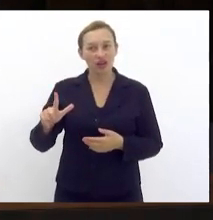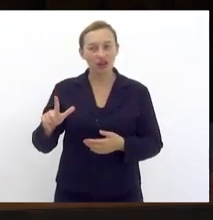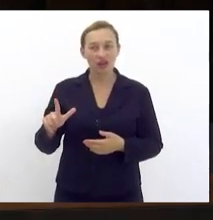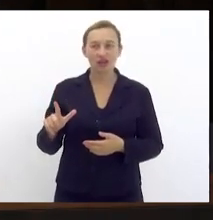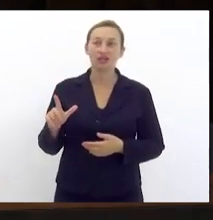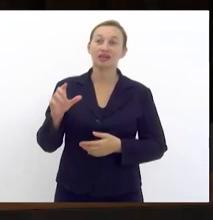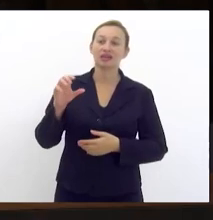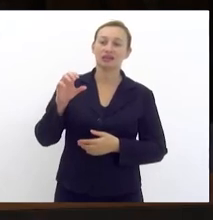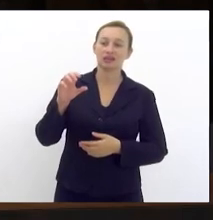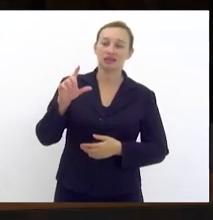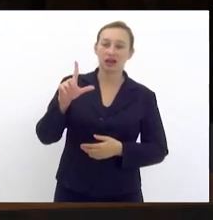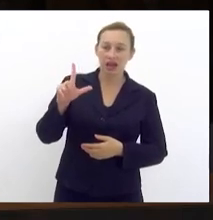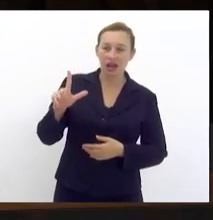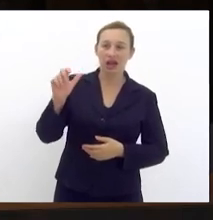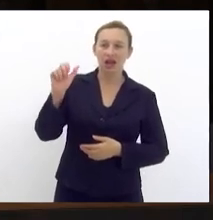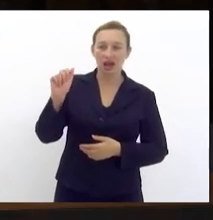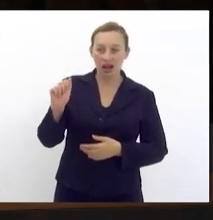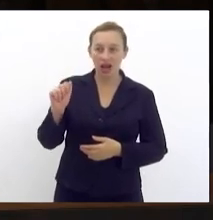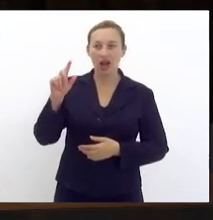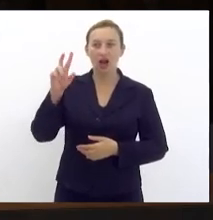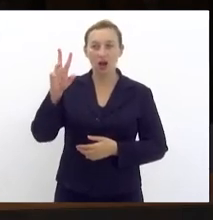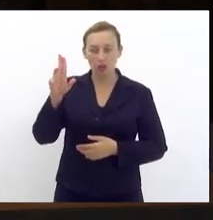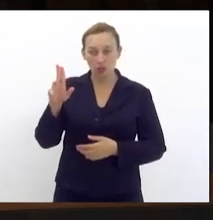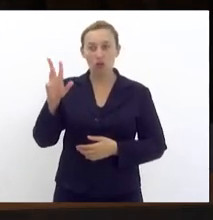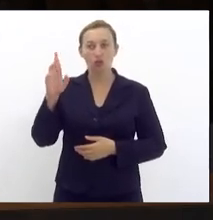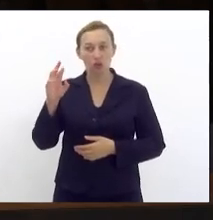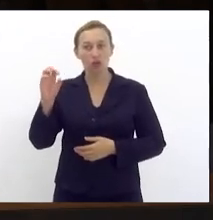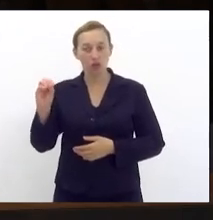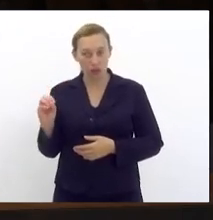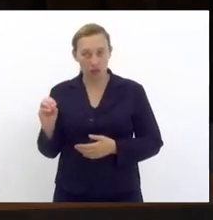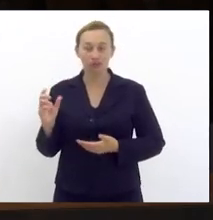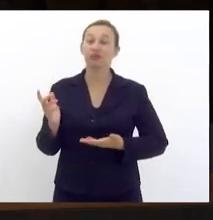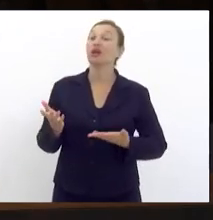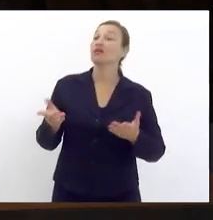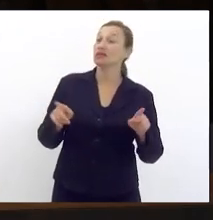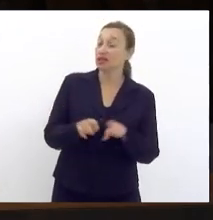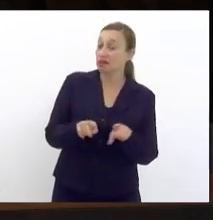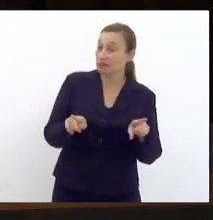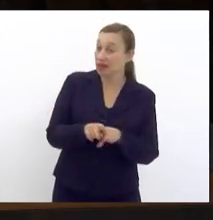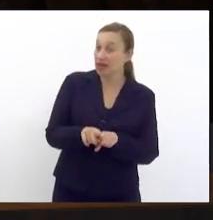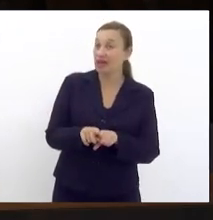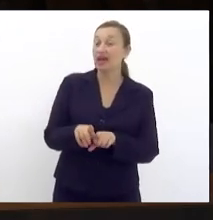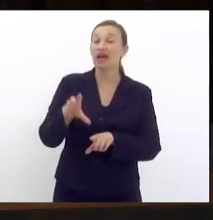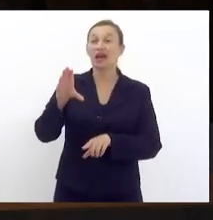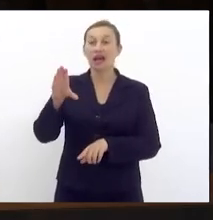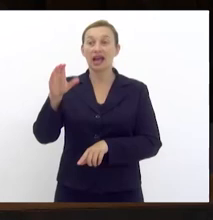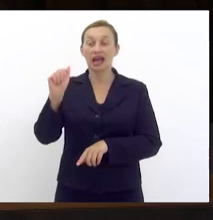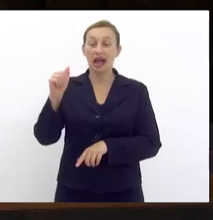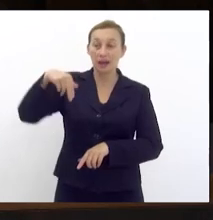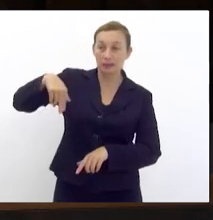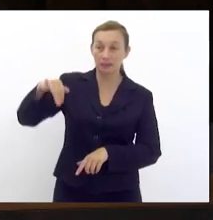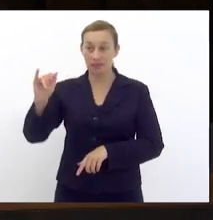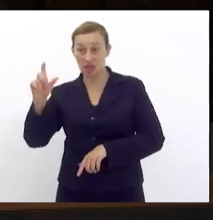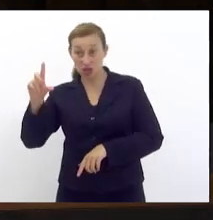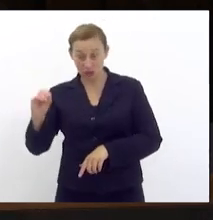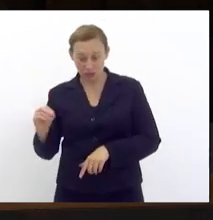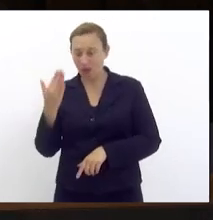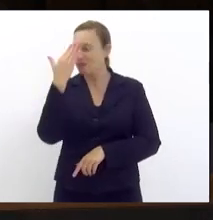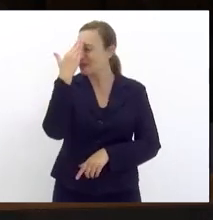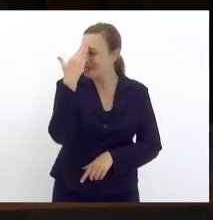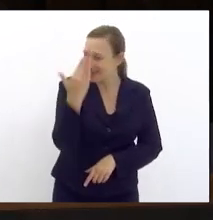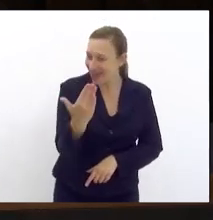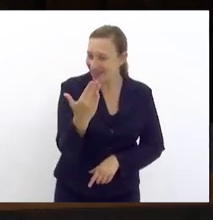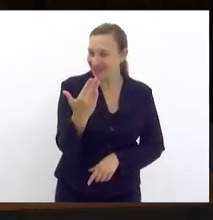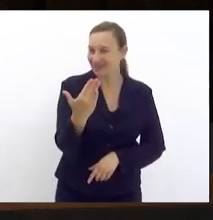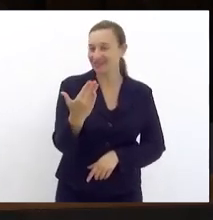César Boto, cumprimentar o nosso coronel Camilo. Muito obrigado, coronel, pela